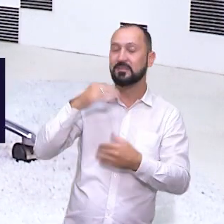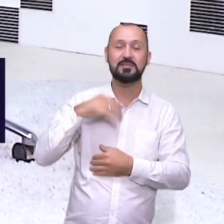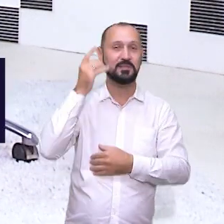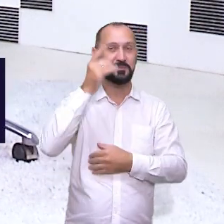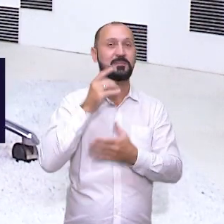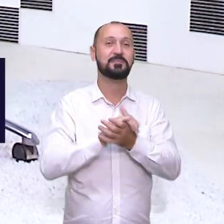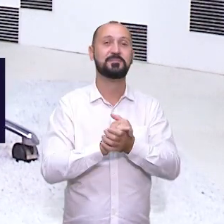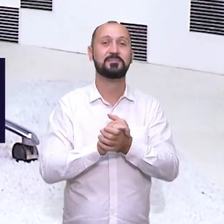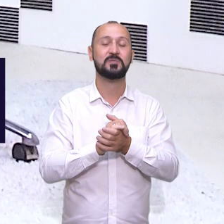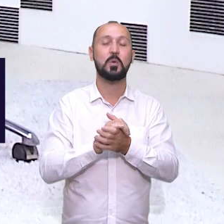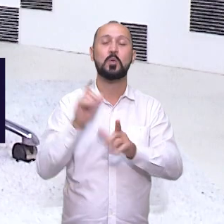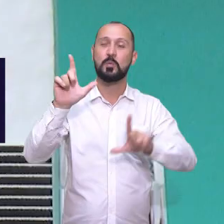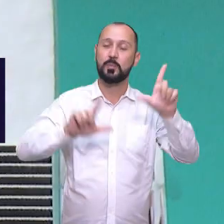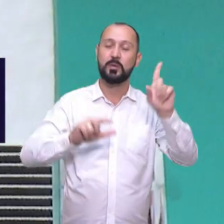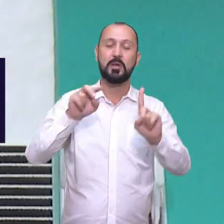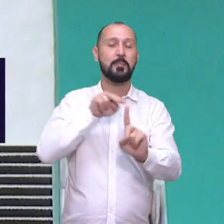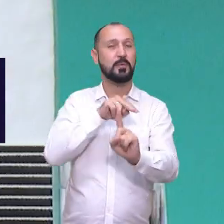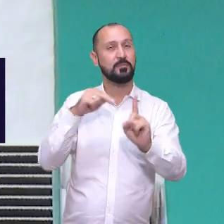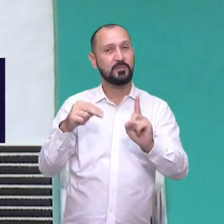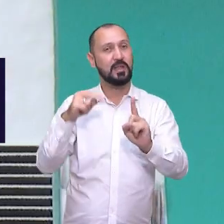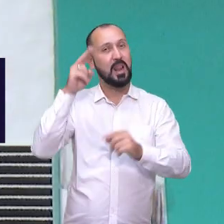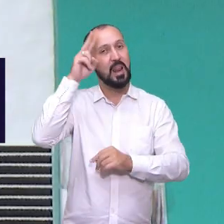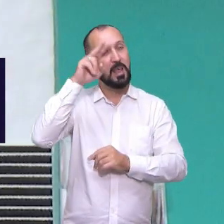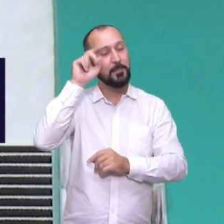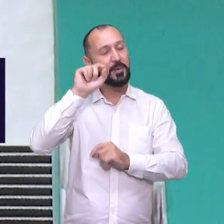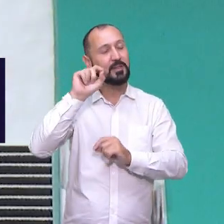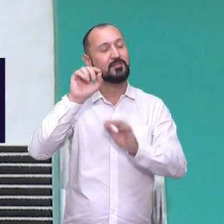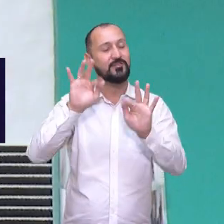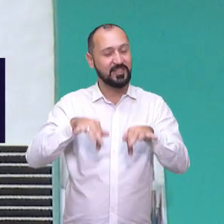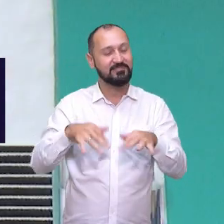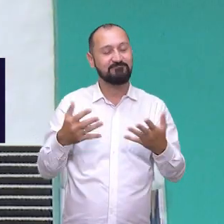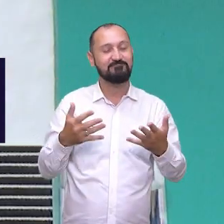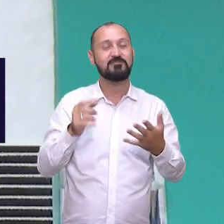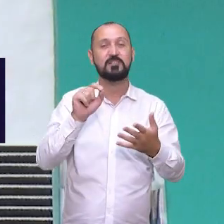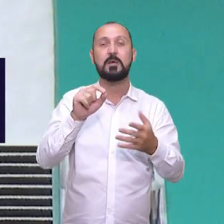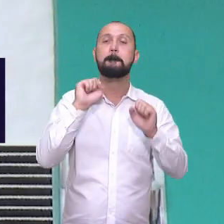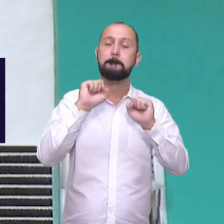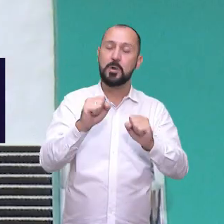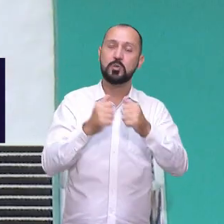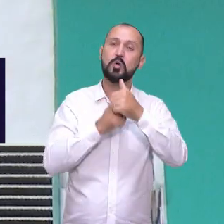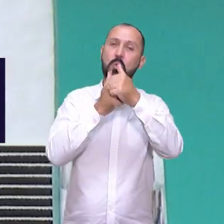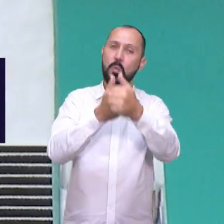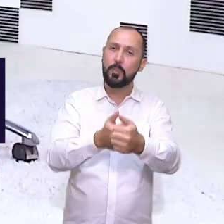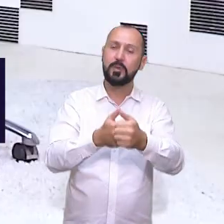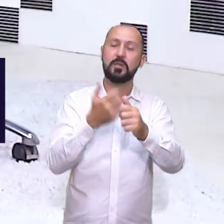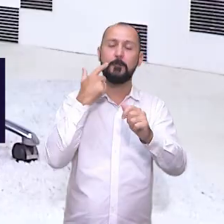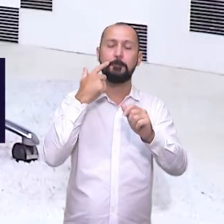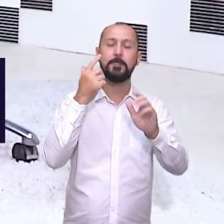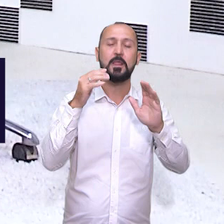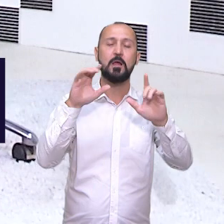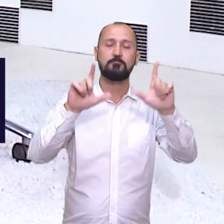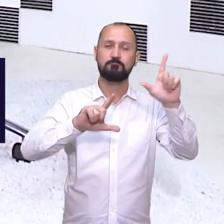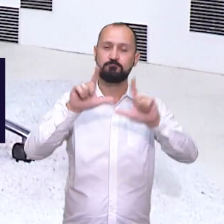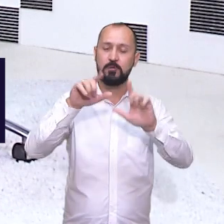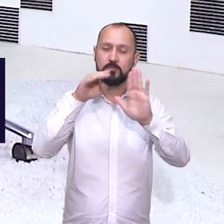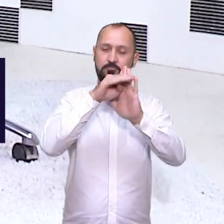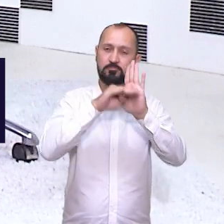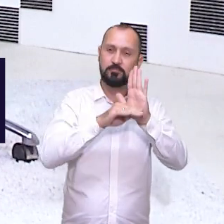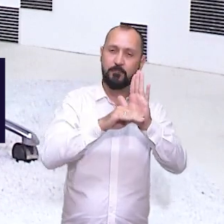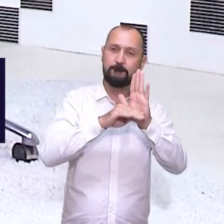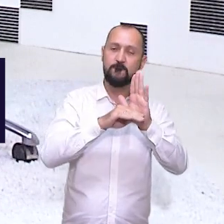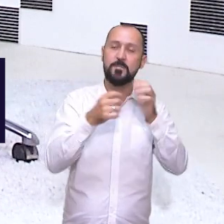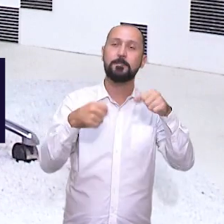vocês. Muito obrigado. Obrigada, deputado. Bem, Considerações fica por aqui e lembrando que vocês podem acompanhar